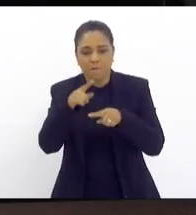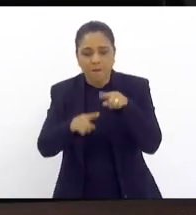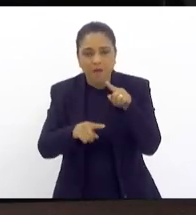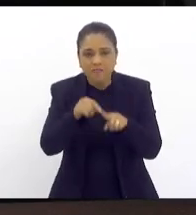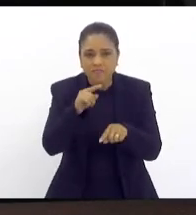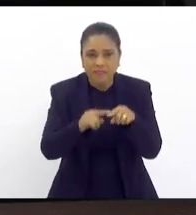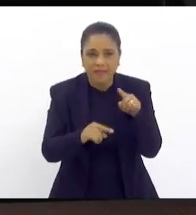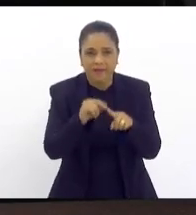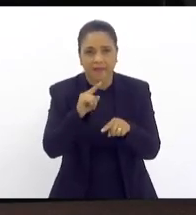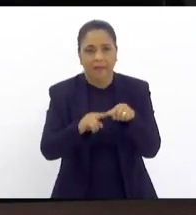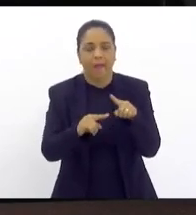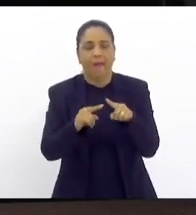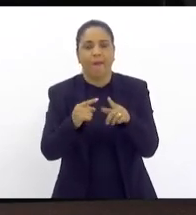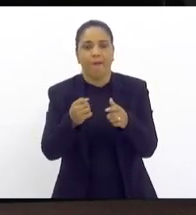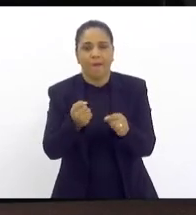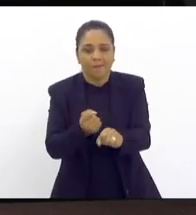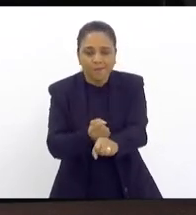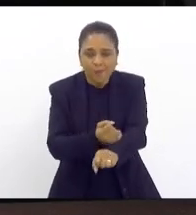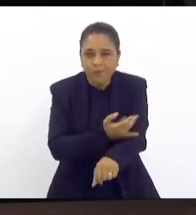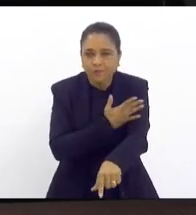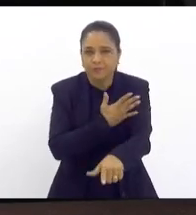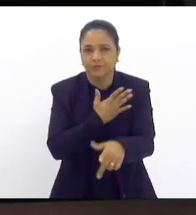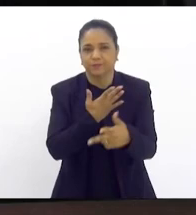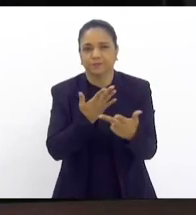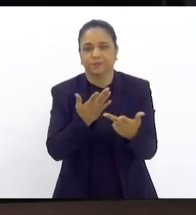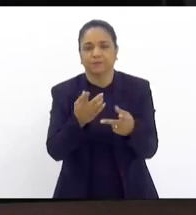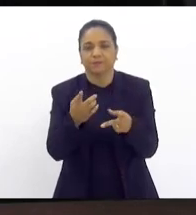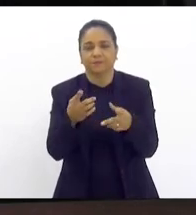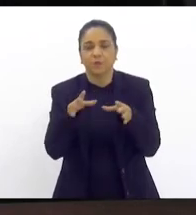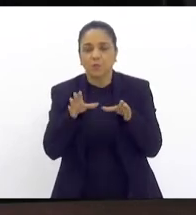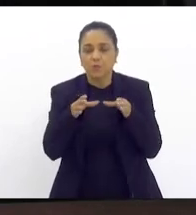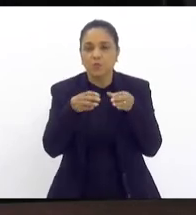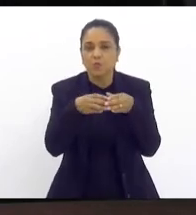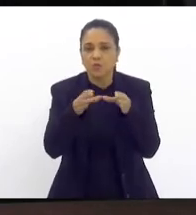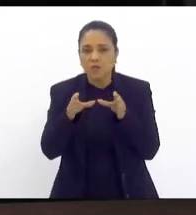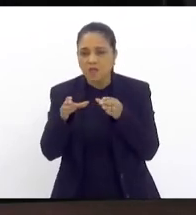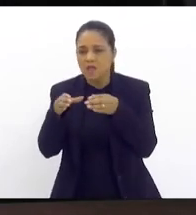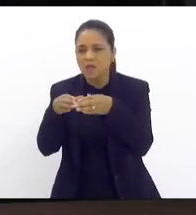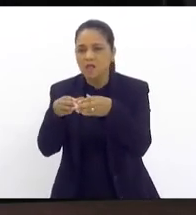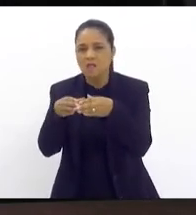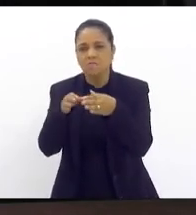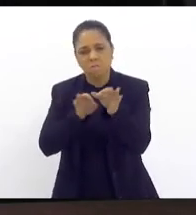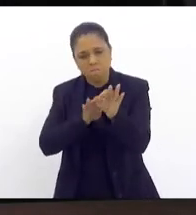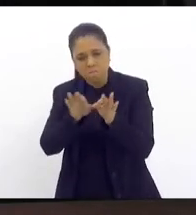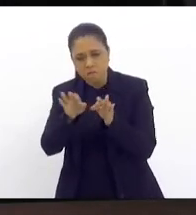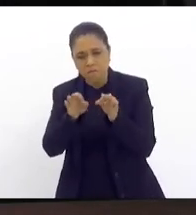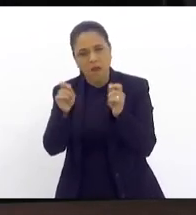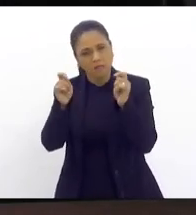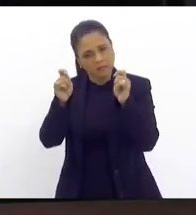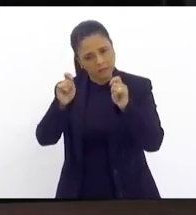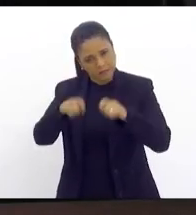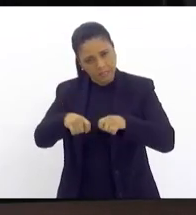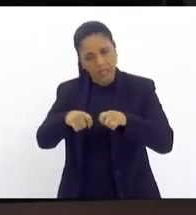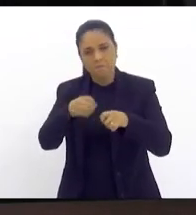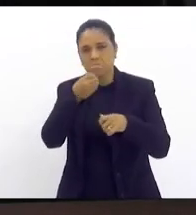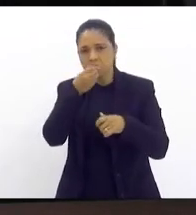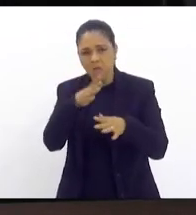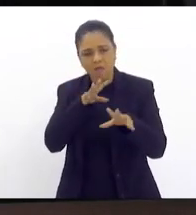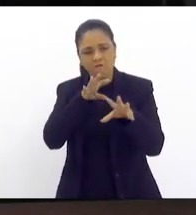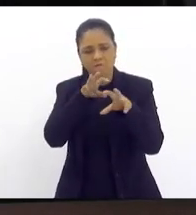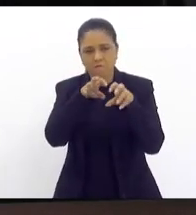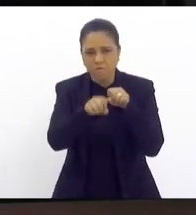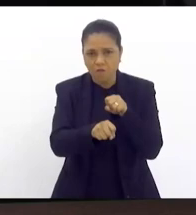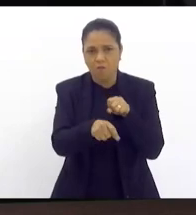aspectos emocionais as equipes bem Preparadas a gente vê as leis